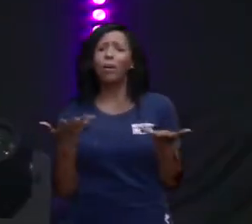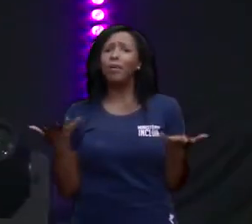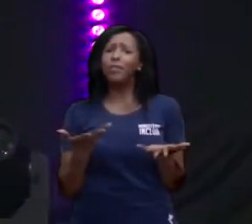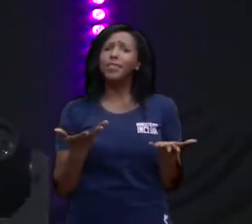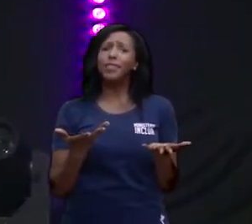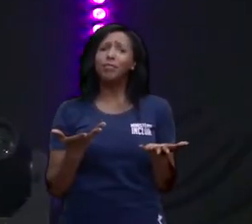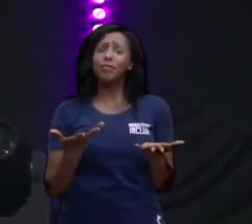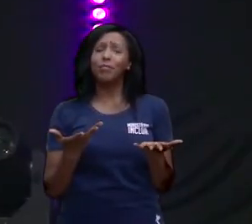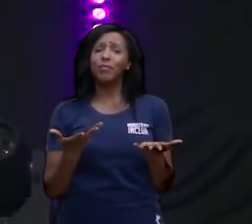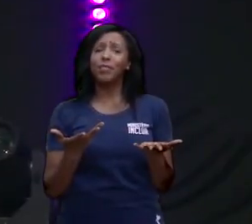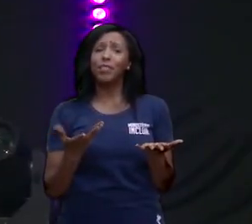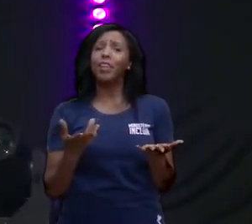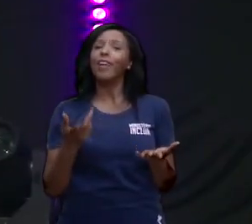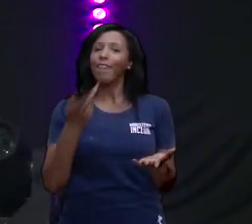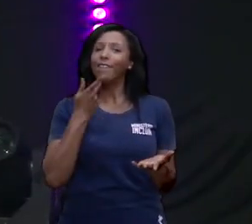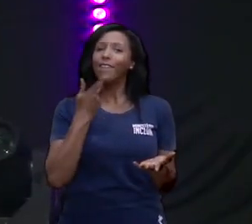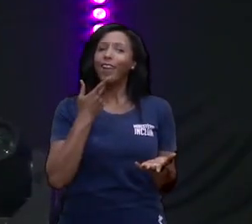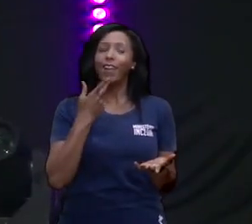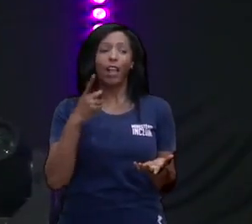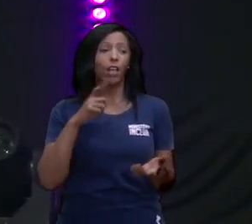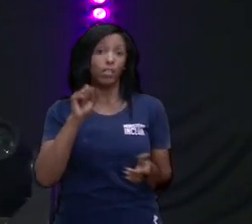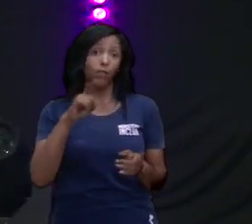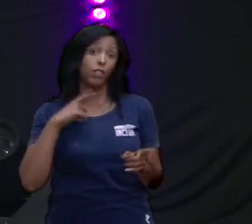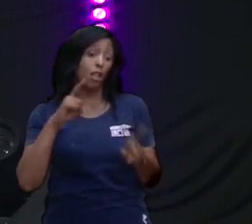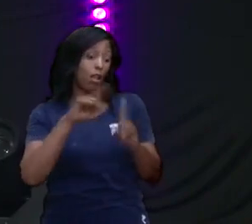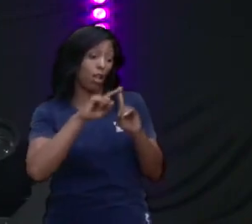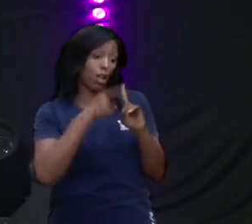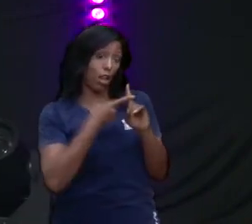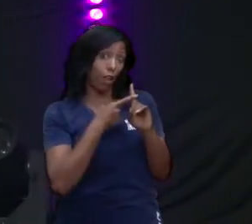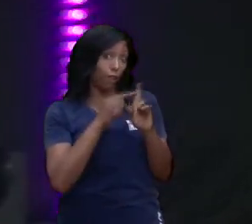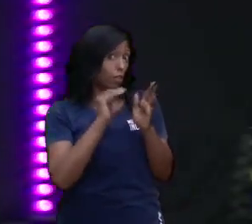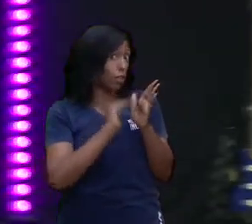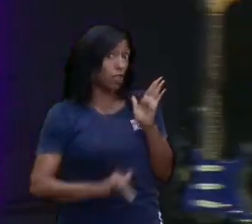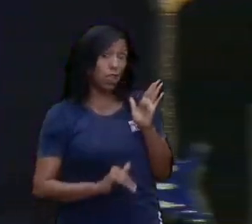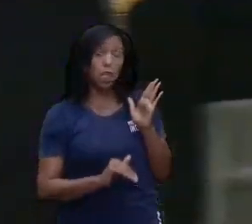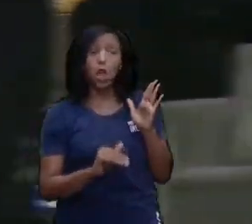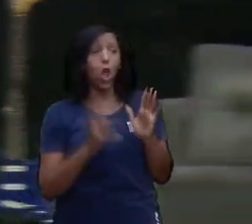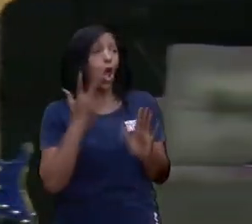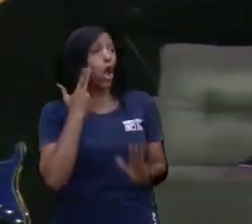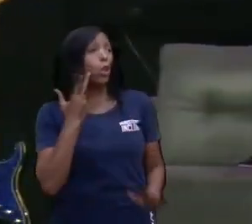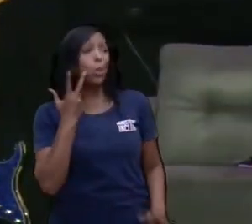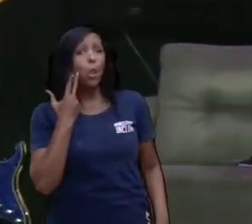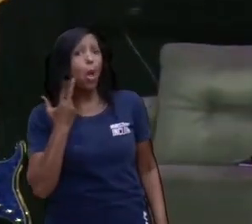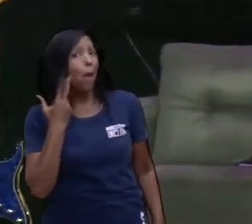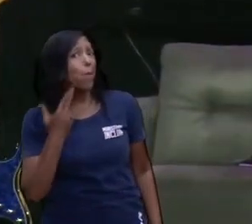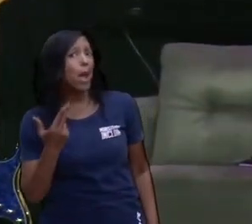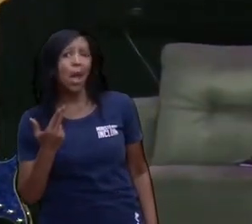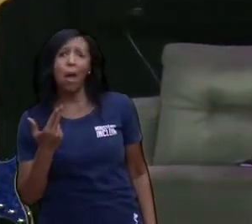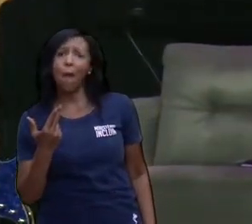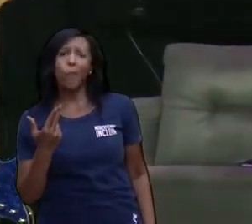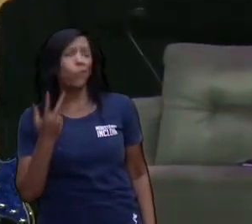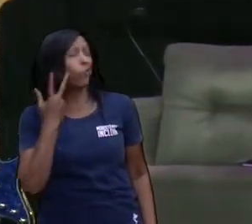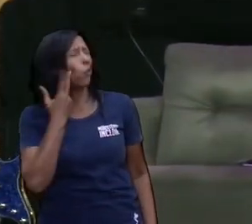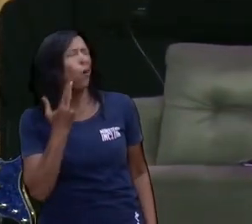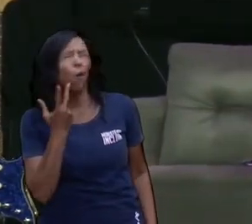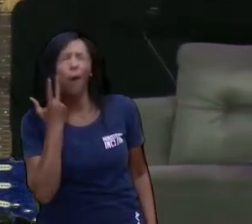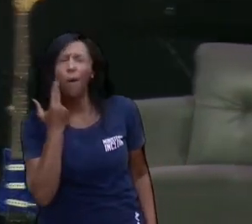ó aborto é tranquilo e Fica tranquilo não não vai nem lembrar